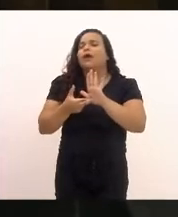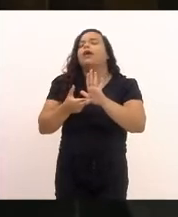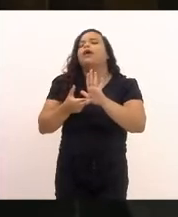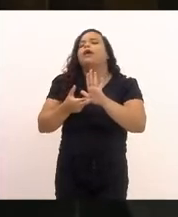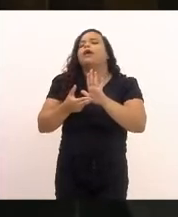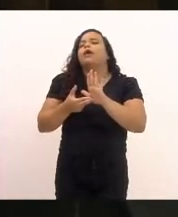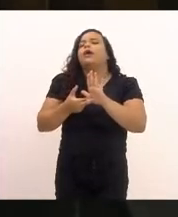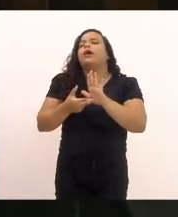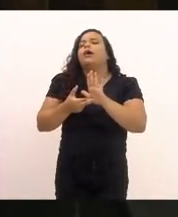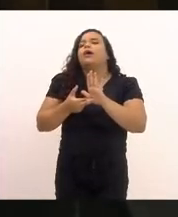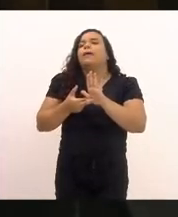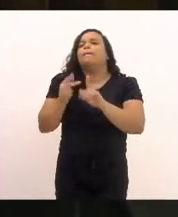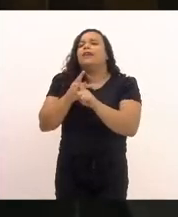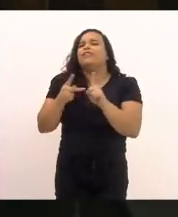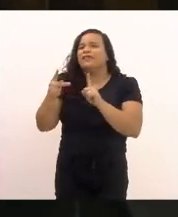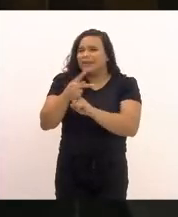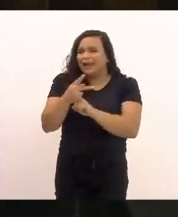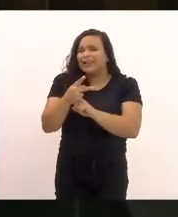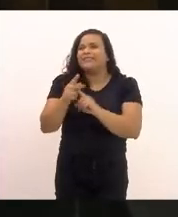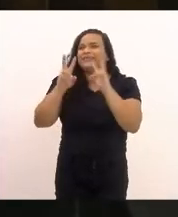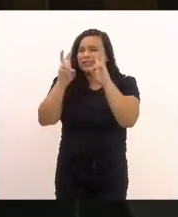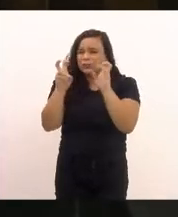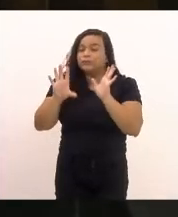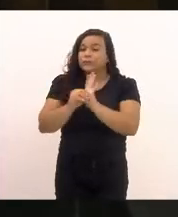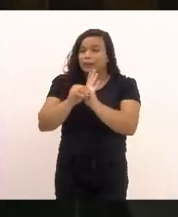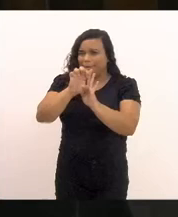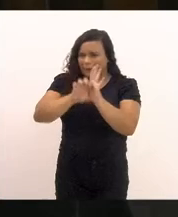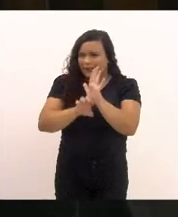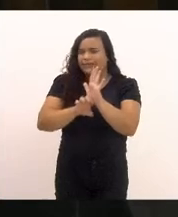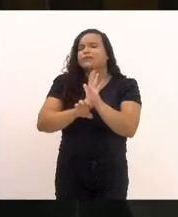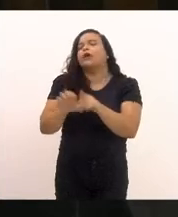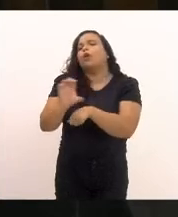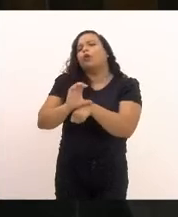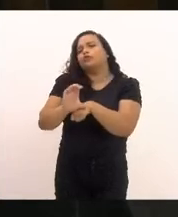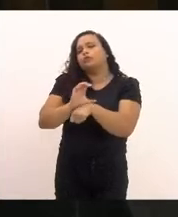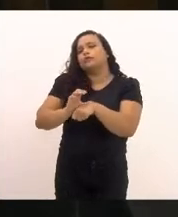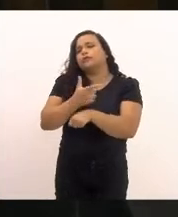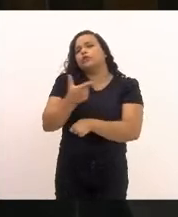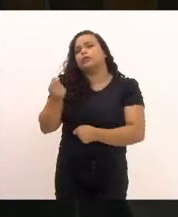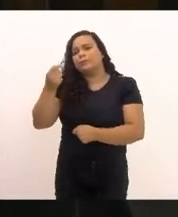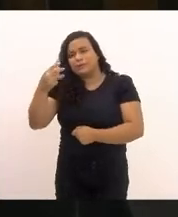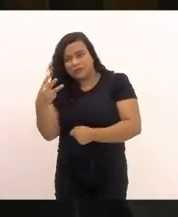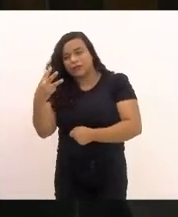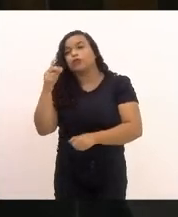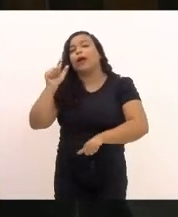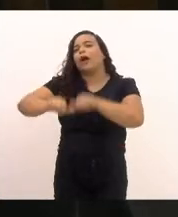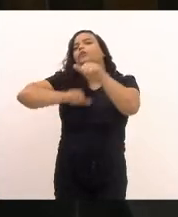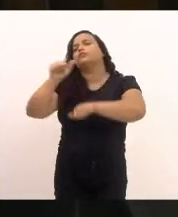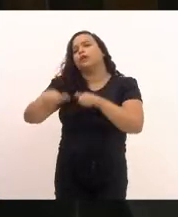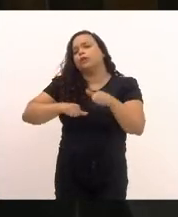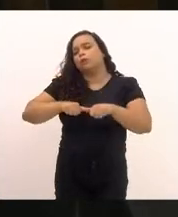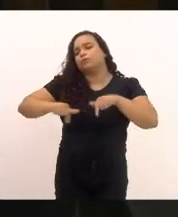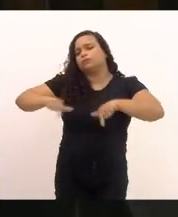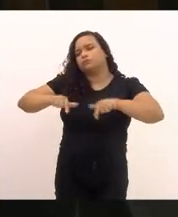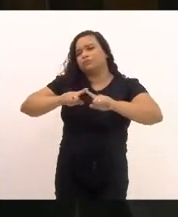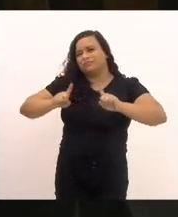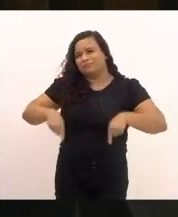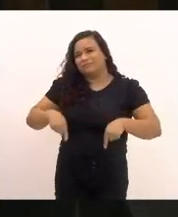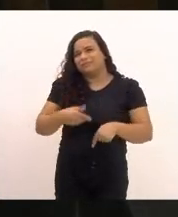vista a emenda constitucional de 2003, que alterou o regime previdenciário para todos os servidores públicos, e também a